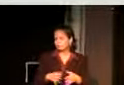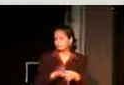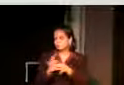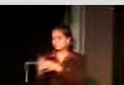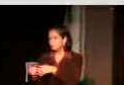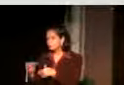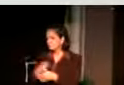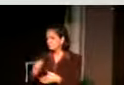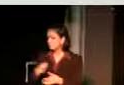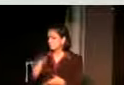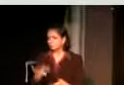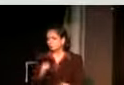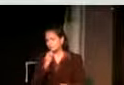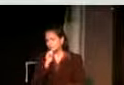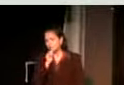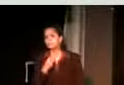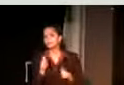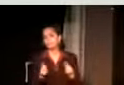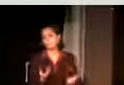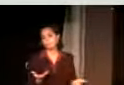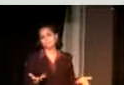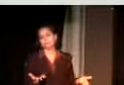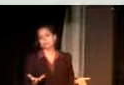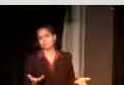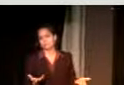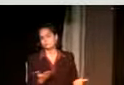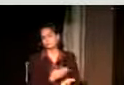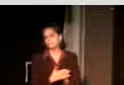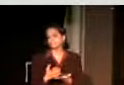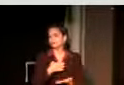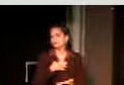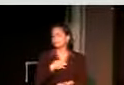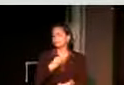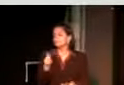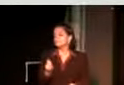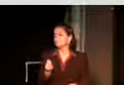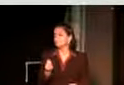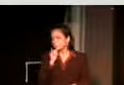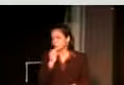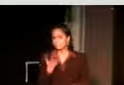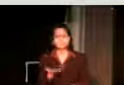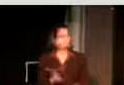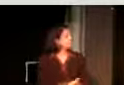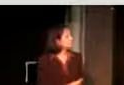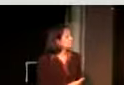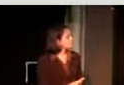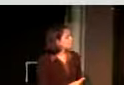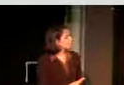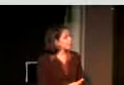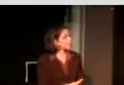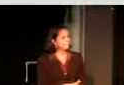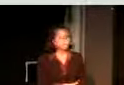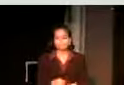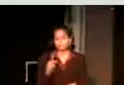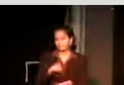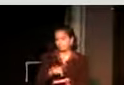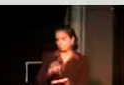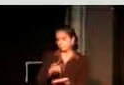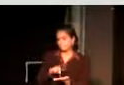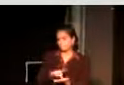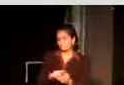vida aí você pode perguntar como é que isso começa chegamos então a realidade da